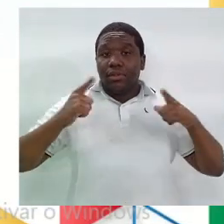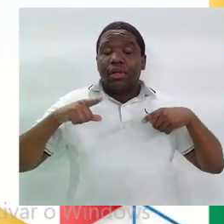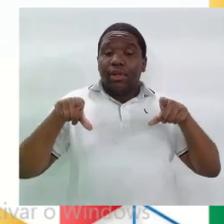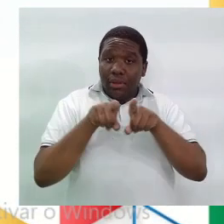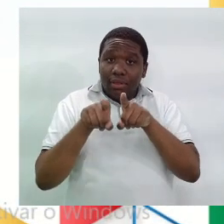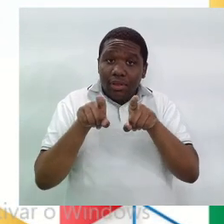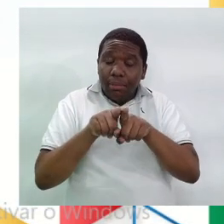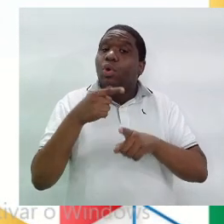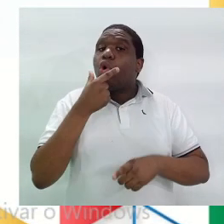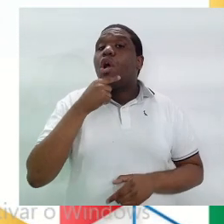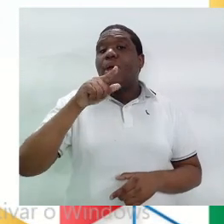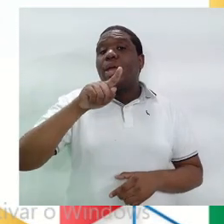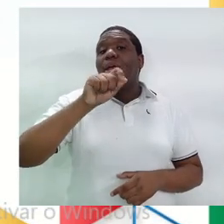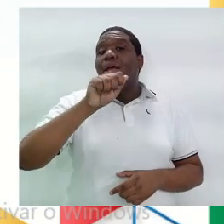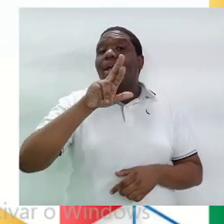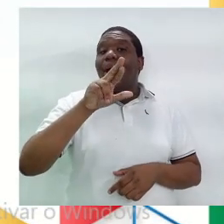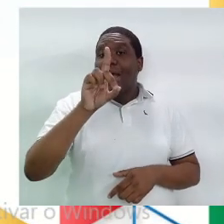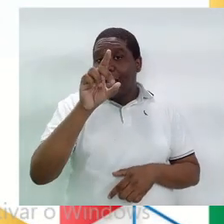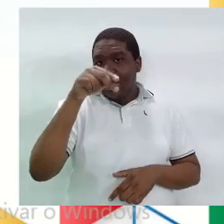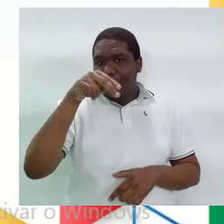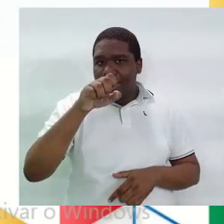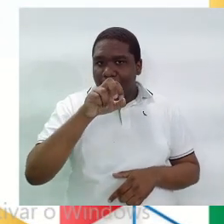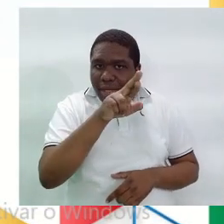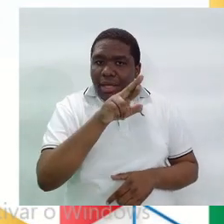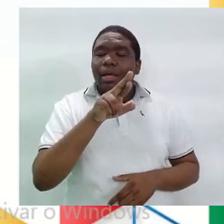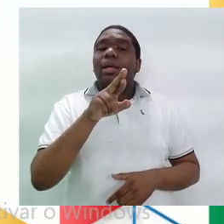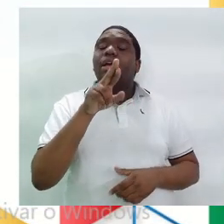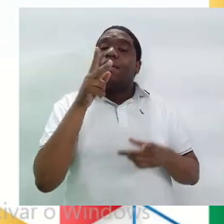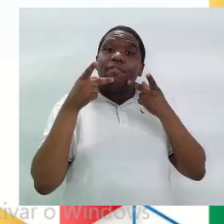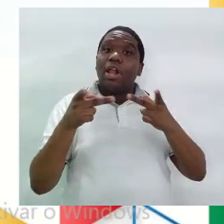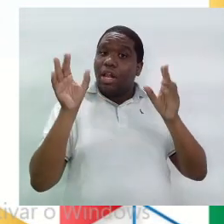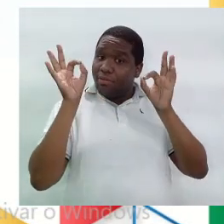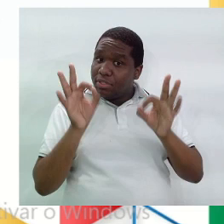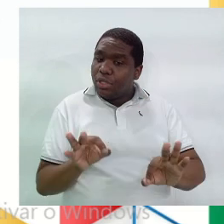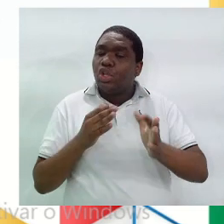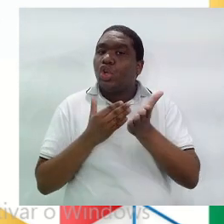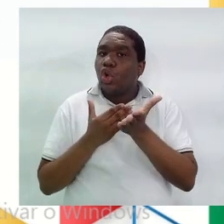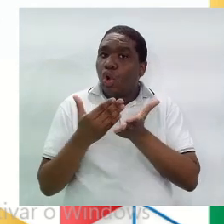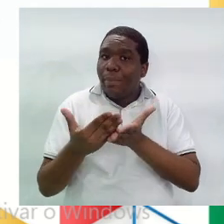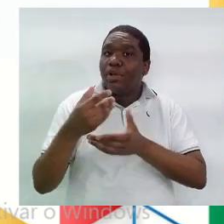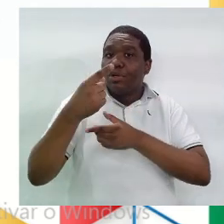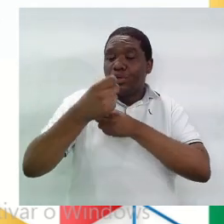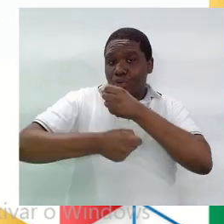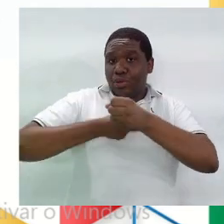ainda Gardner afirmava ter sido iniciado em